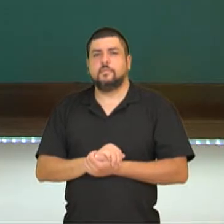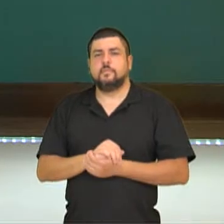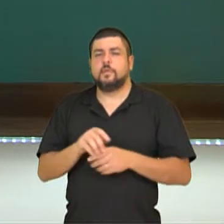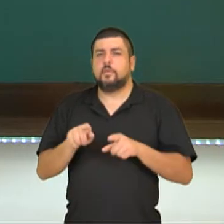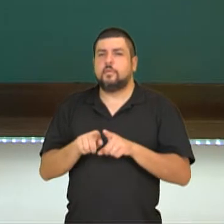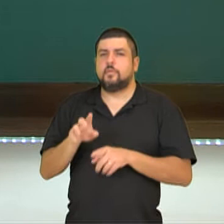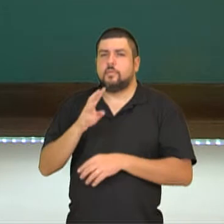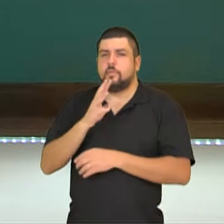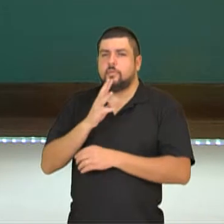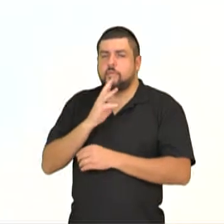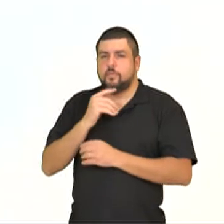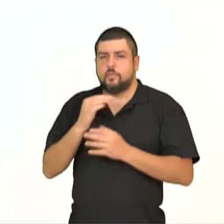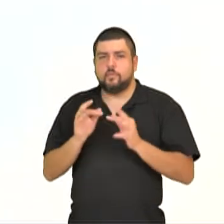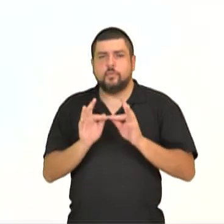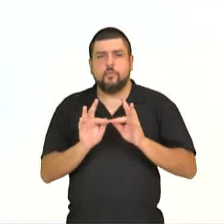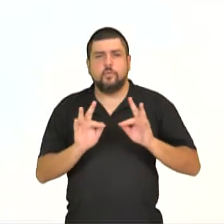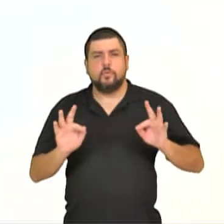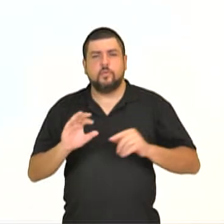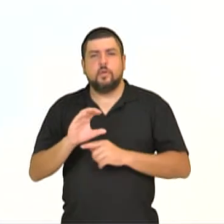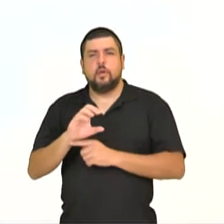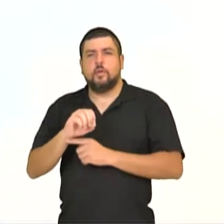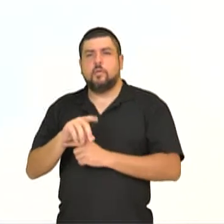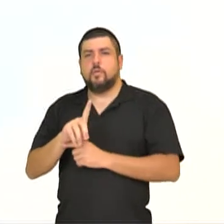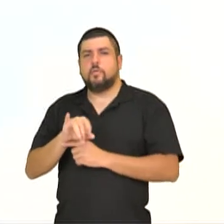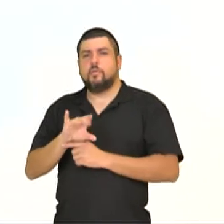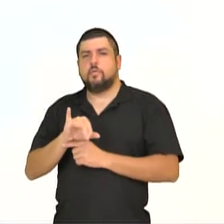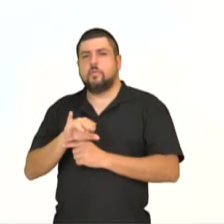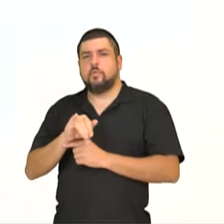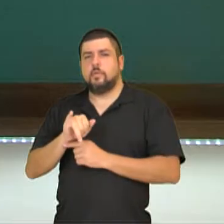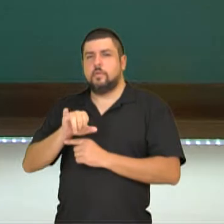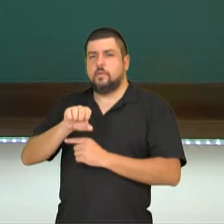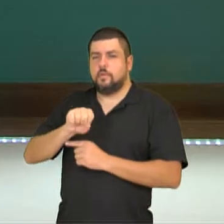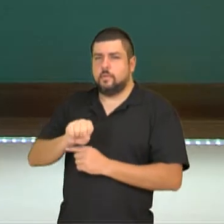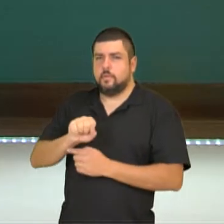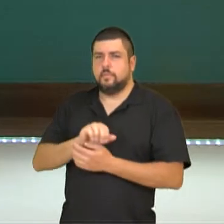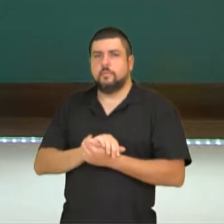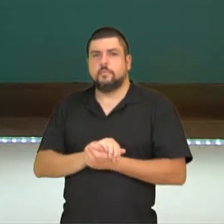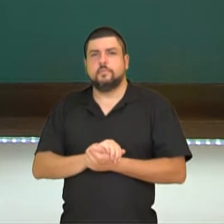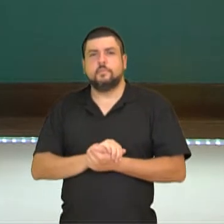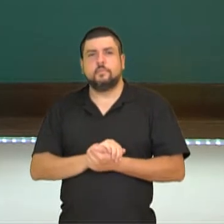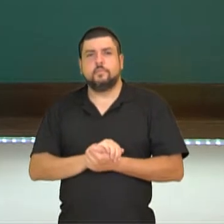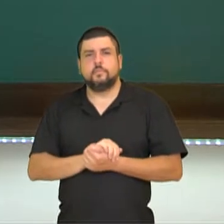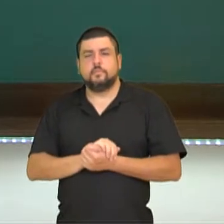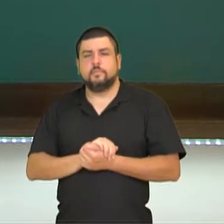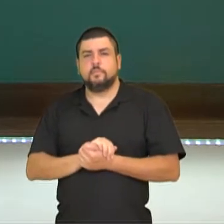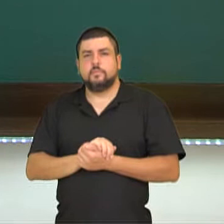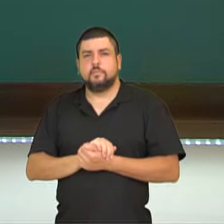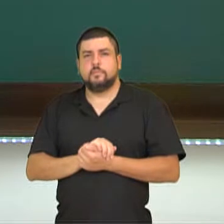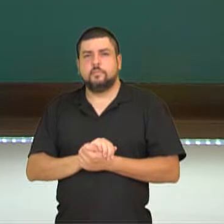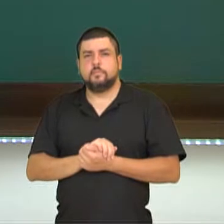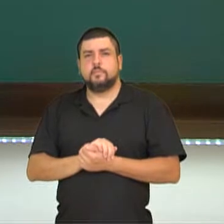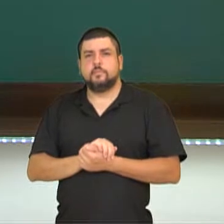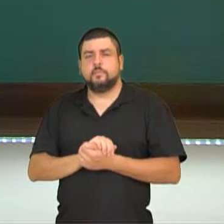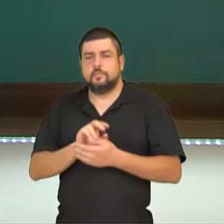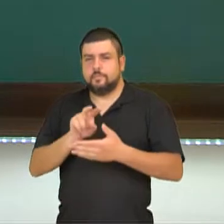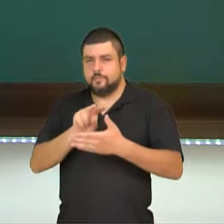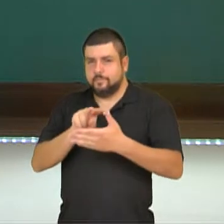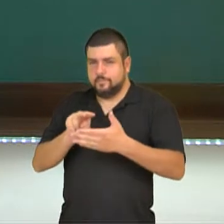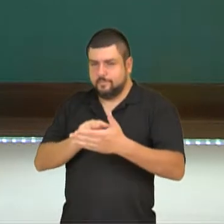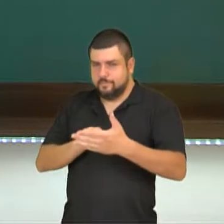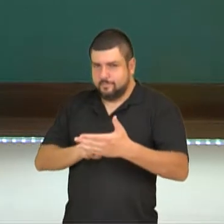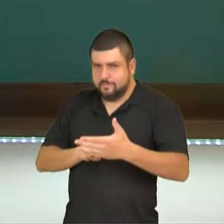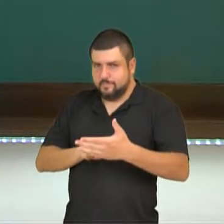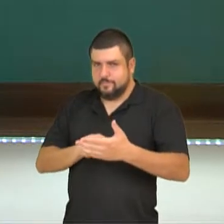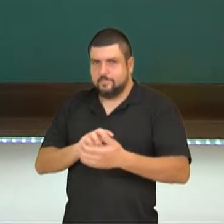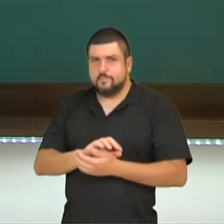a seguir? Vamos a reflexionar. ¿Conocen este género poético? Vamos a